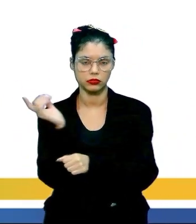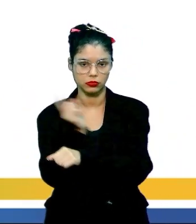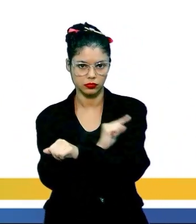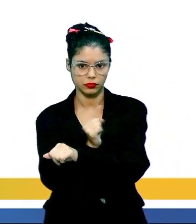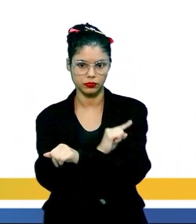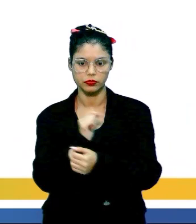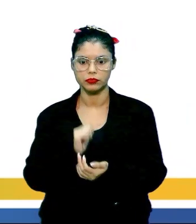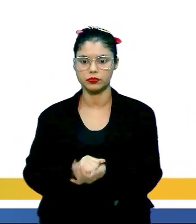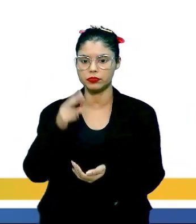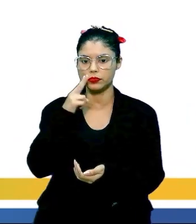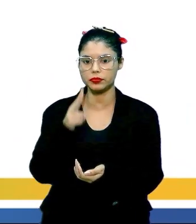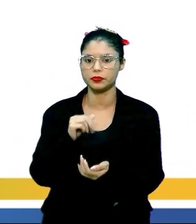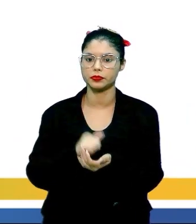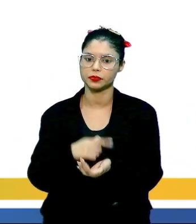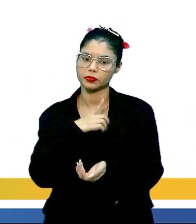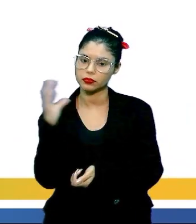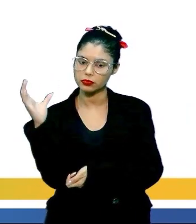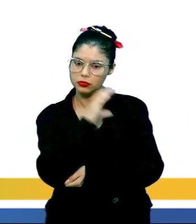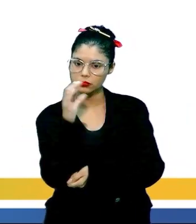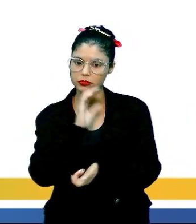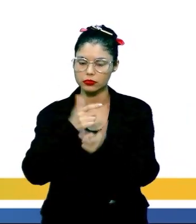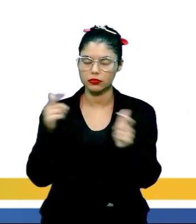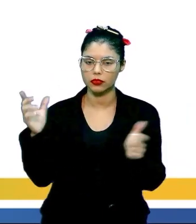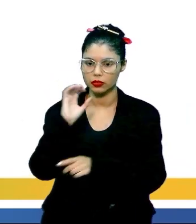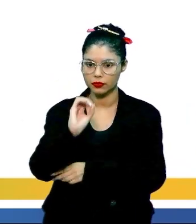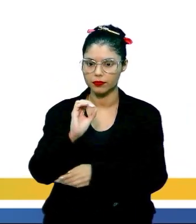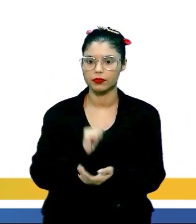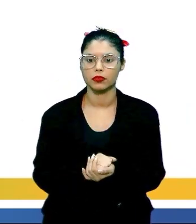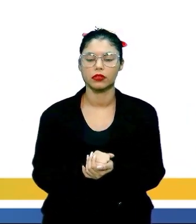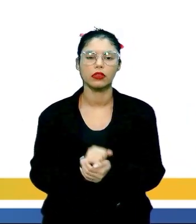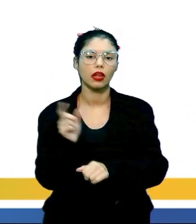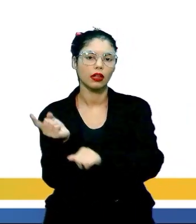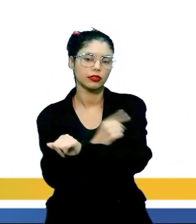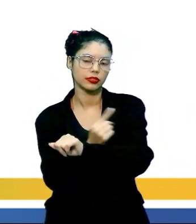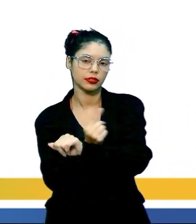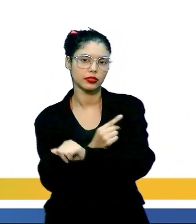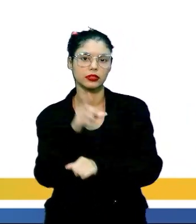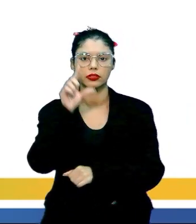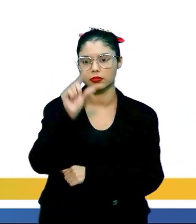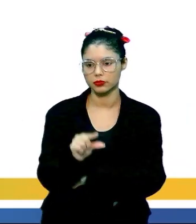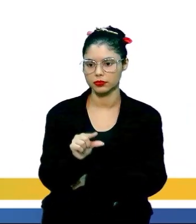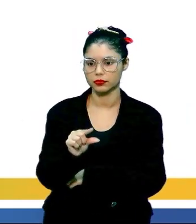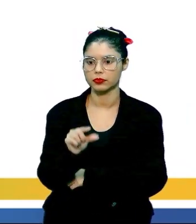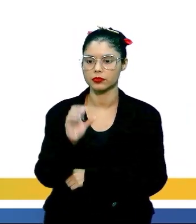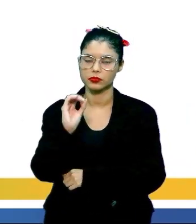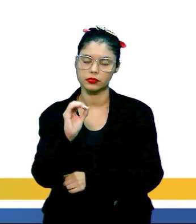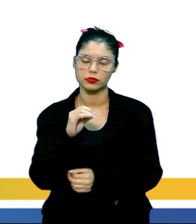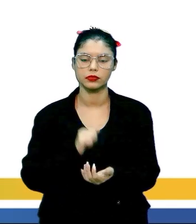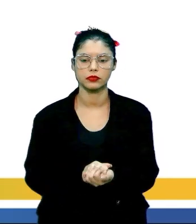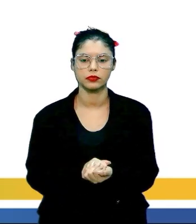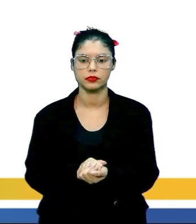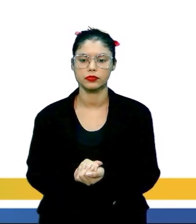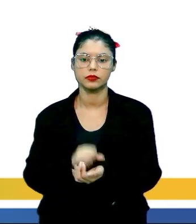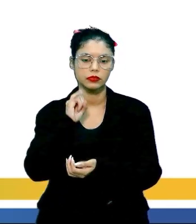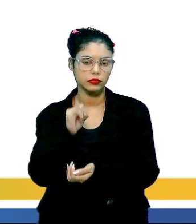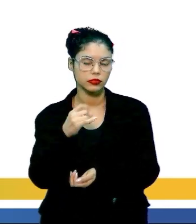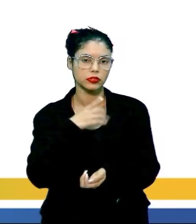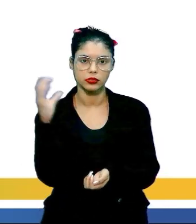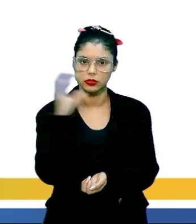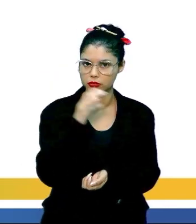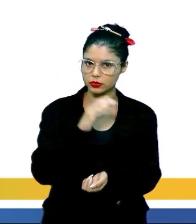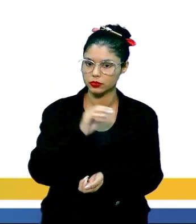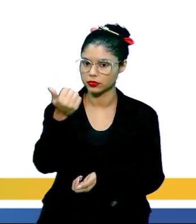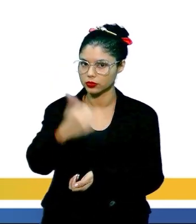velocidade. Então, se eu tenho uma aceleração que é maior que zero, a velocidade neste caso vai ser menor que zero. Se eu tenho uma